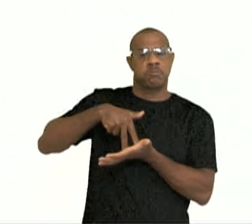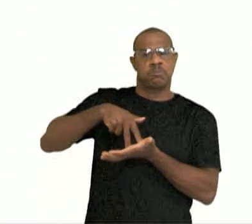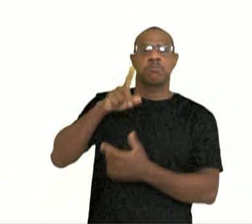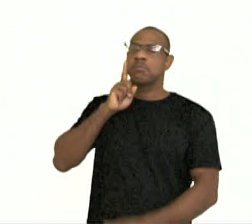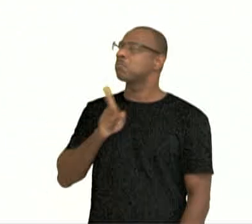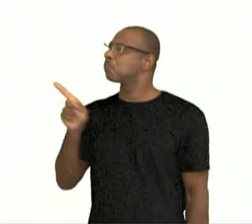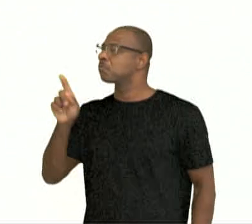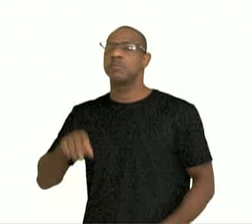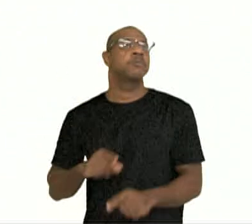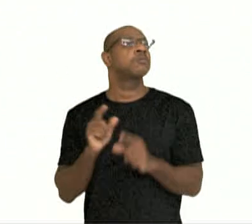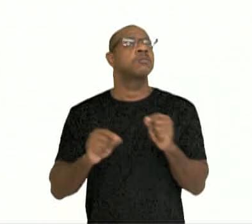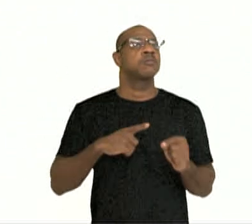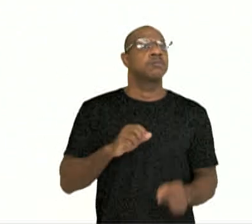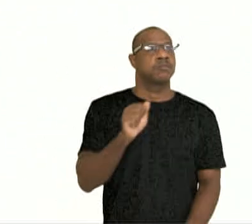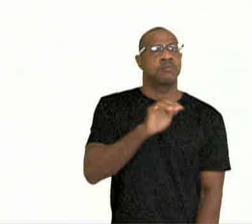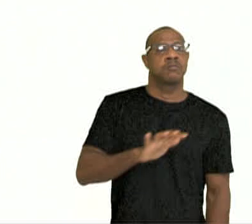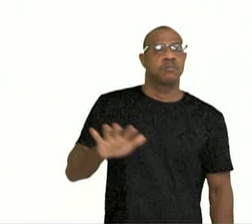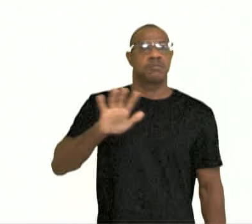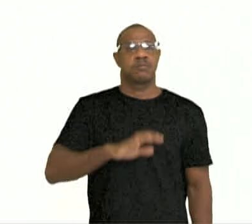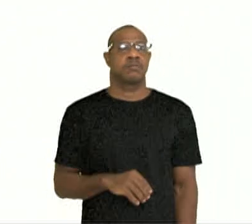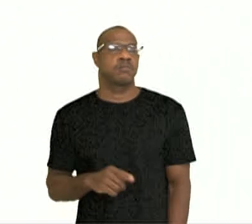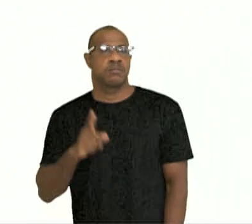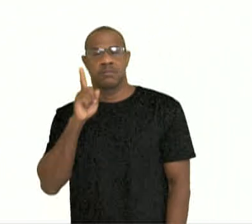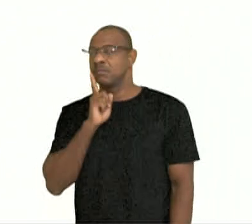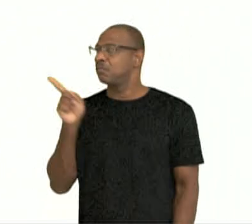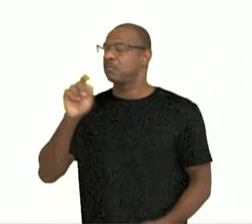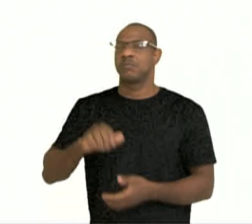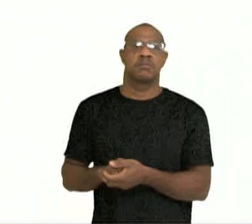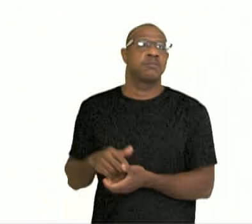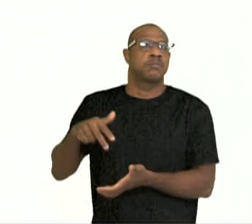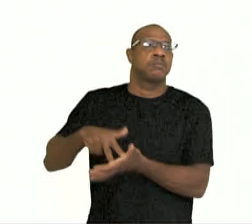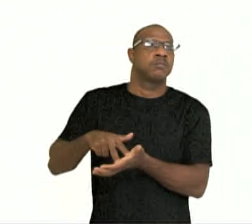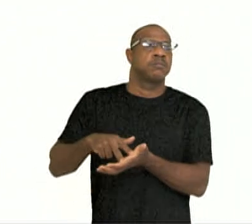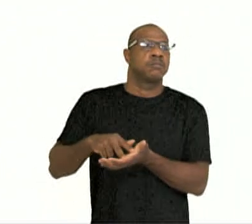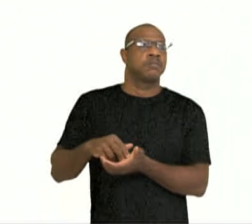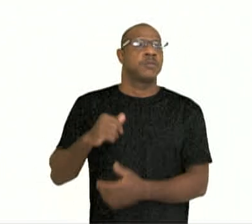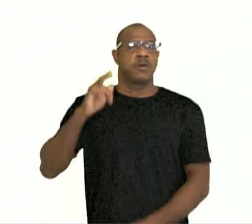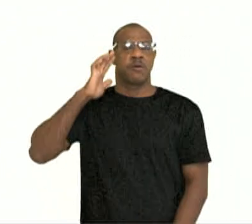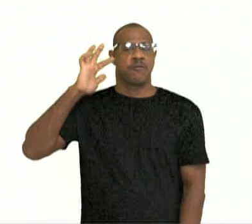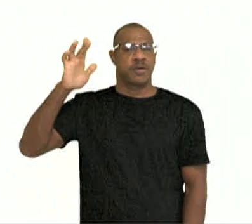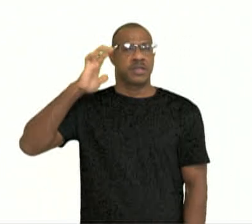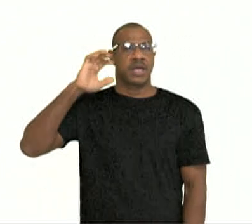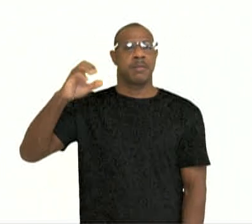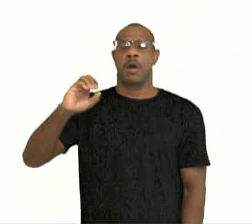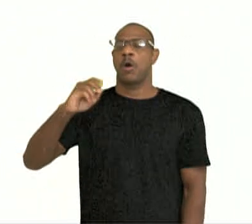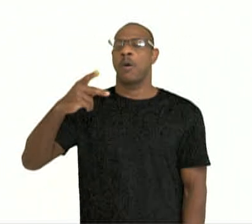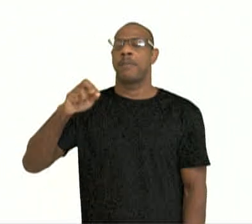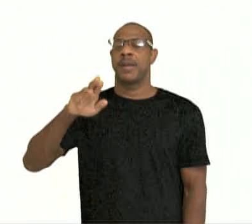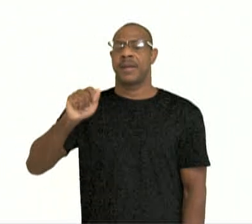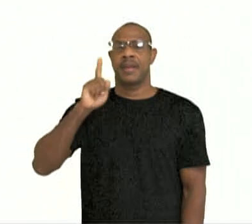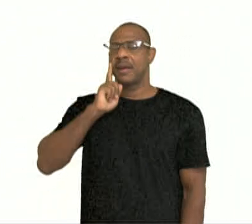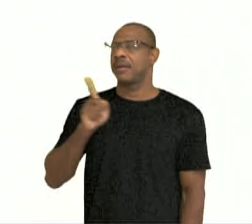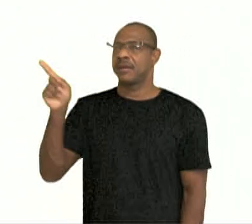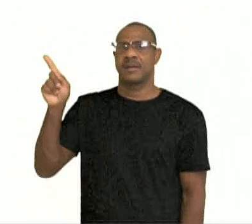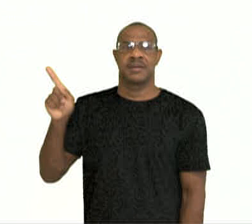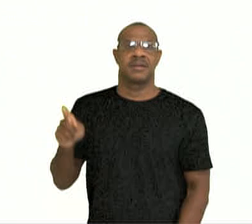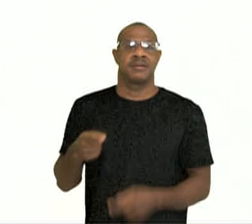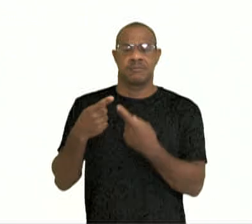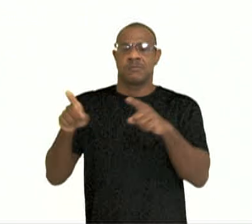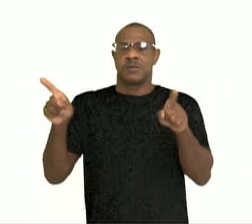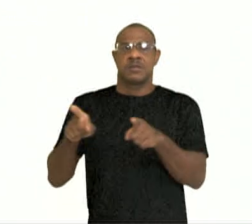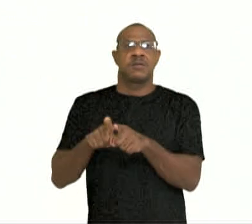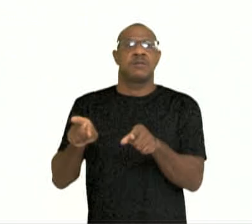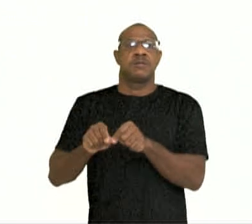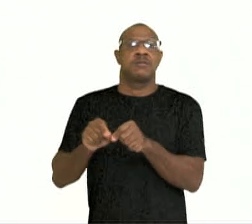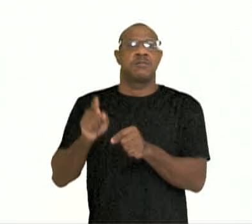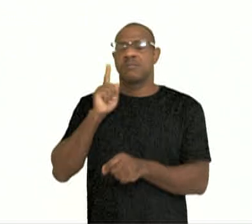Aqui eu trouxe para vocês uma imagem do lustre do Fantasma da Ópera, musical composto e coescrito por Andrew